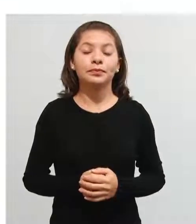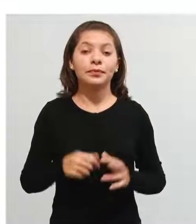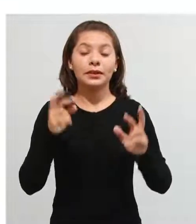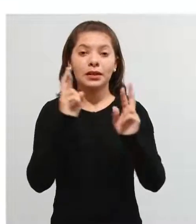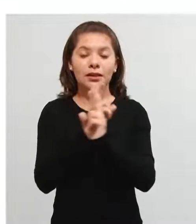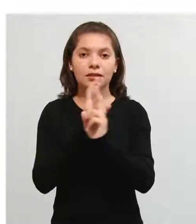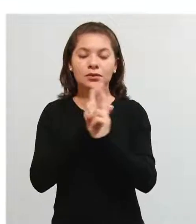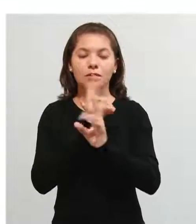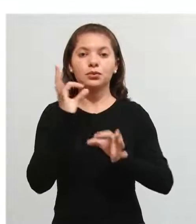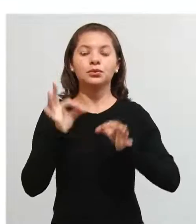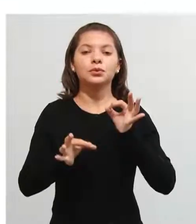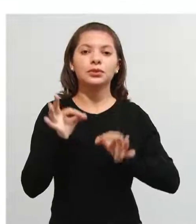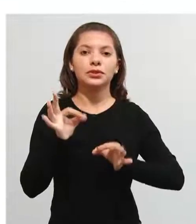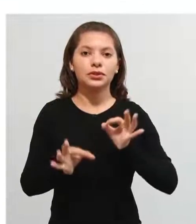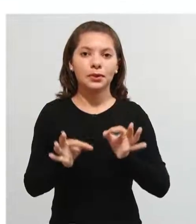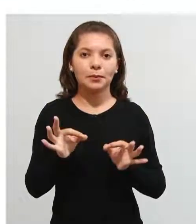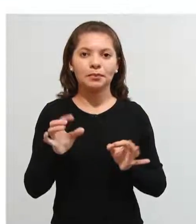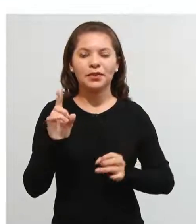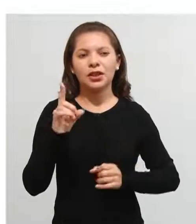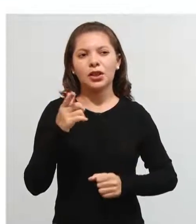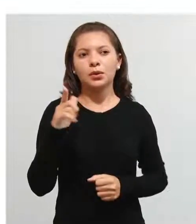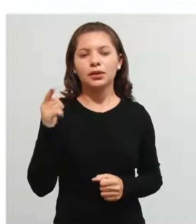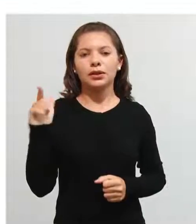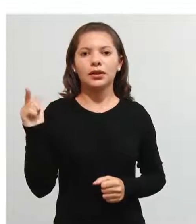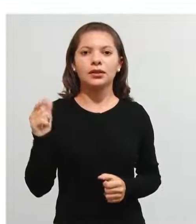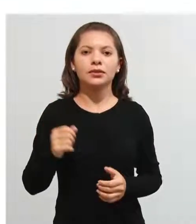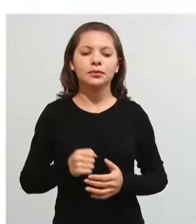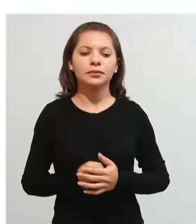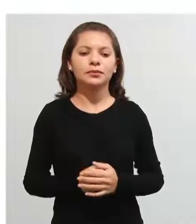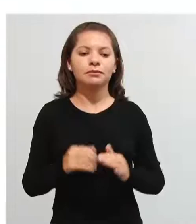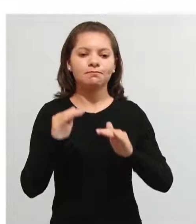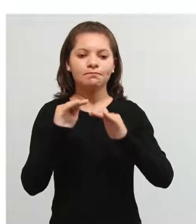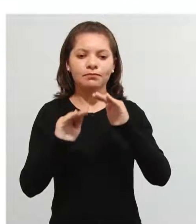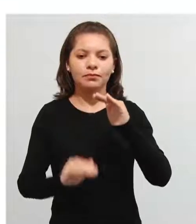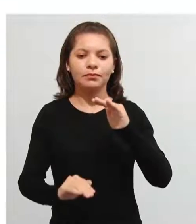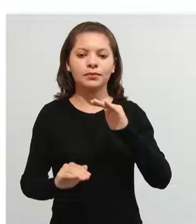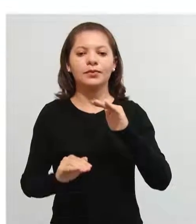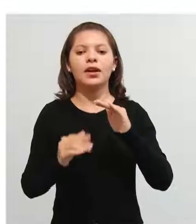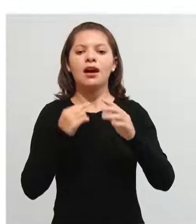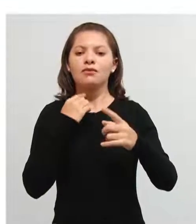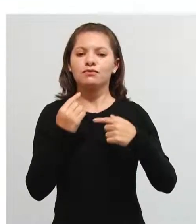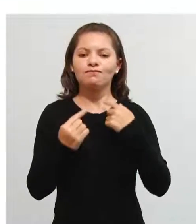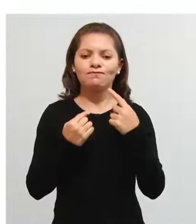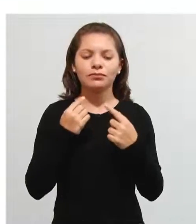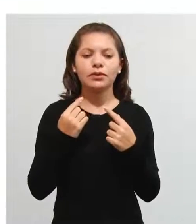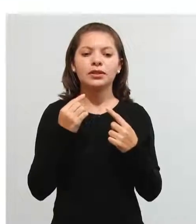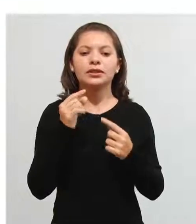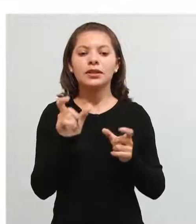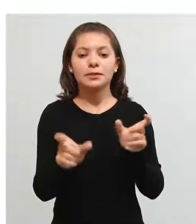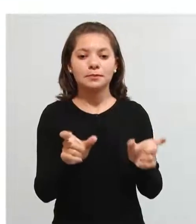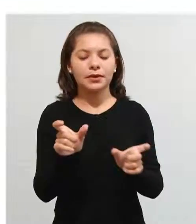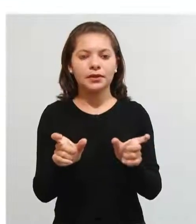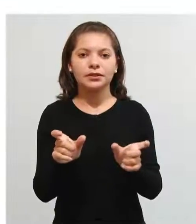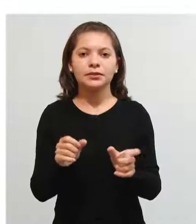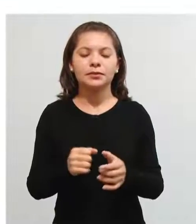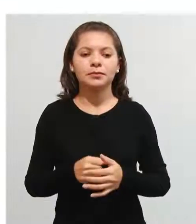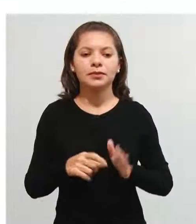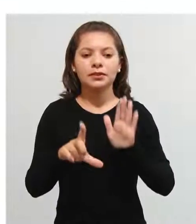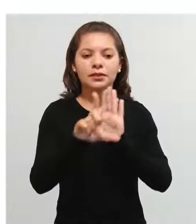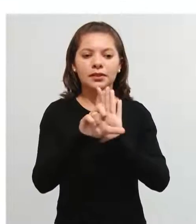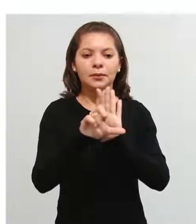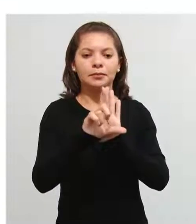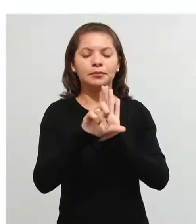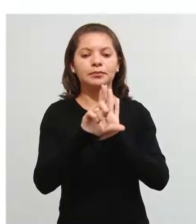relação jurídico-tributária, não haverá submissão à vontade das partes, tá? E sim aos imperativos da lei,